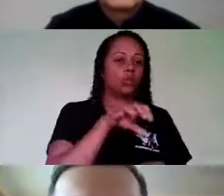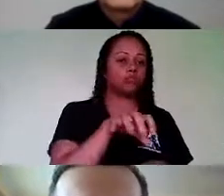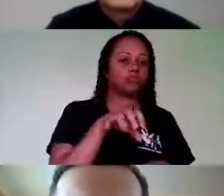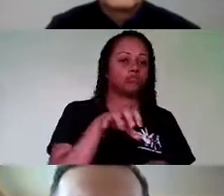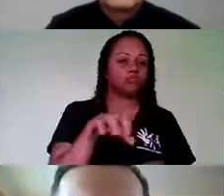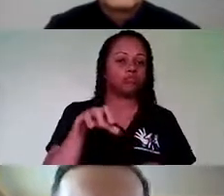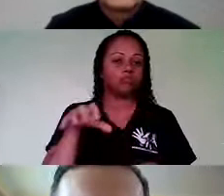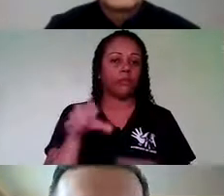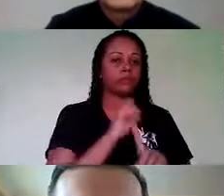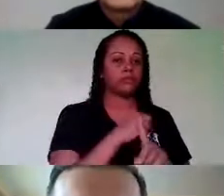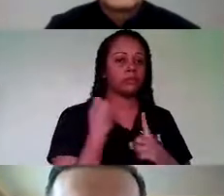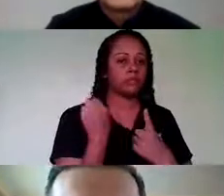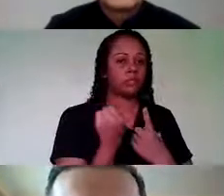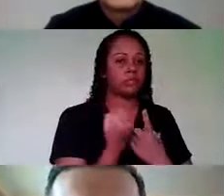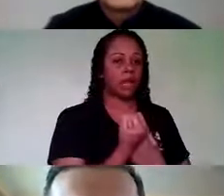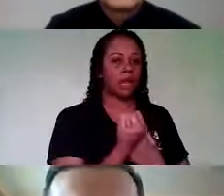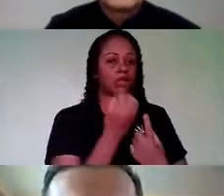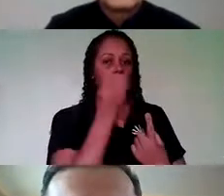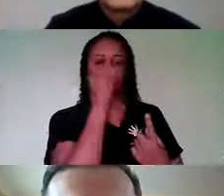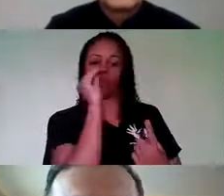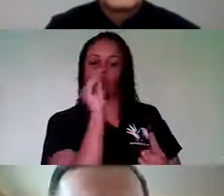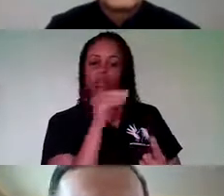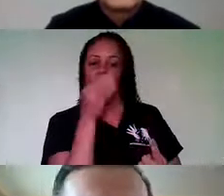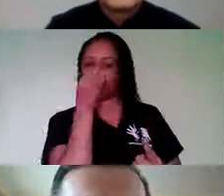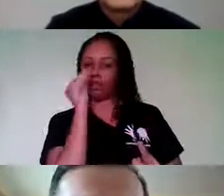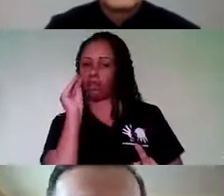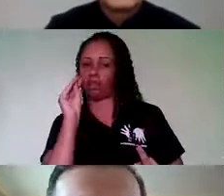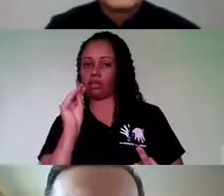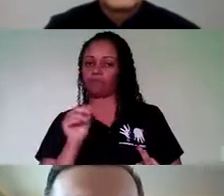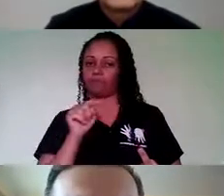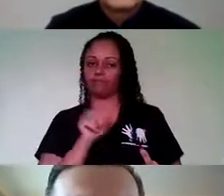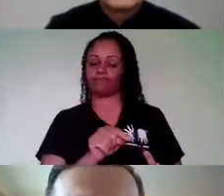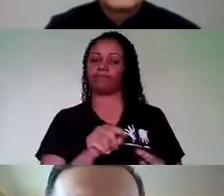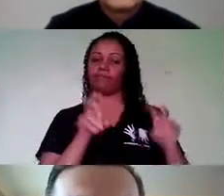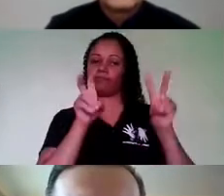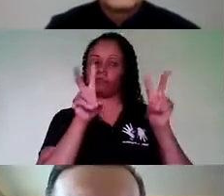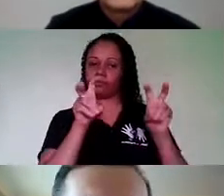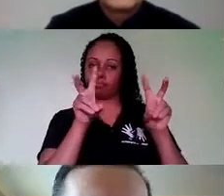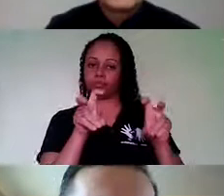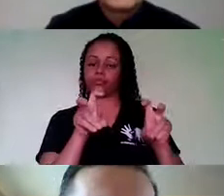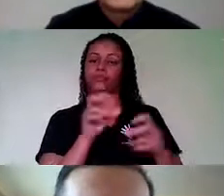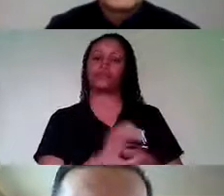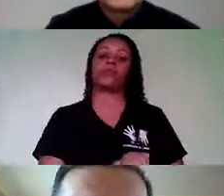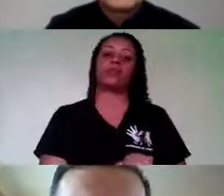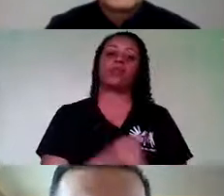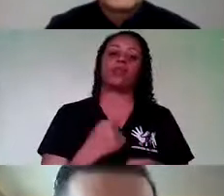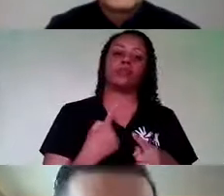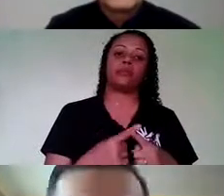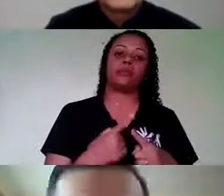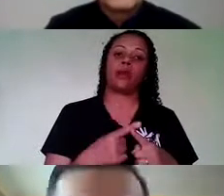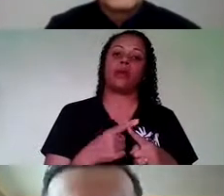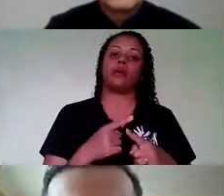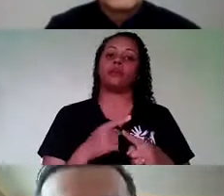ignorem essa causa, a gente até entende, né, porque tem um vínculo muito maior com o outro lado.